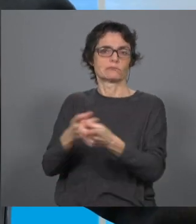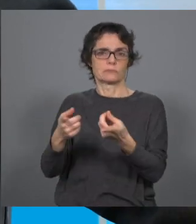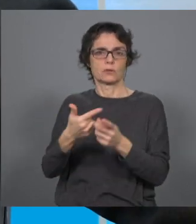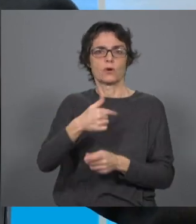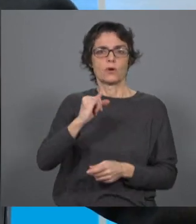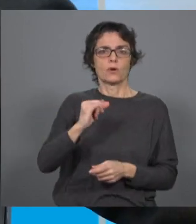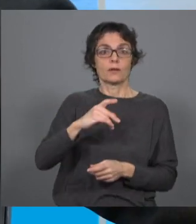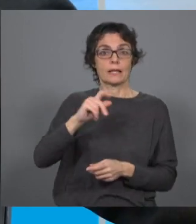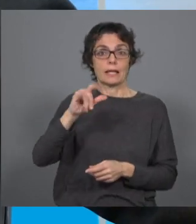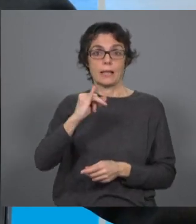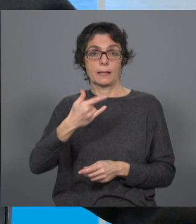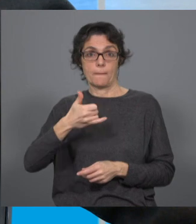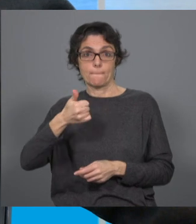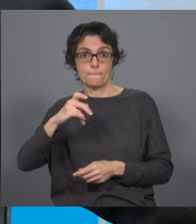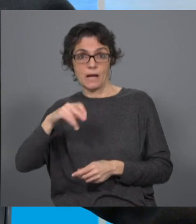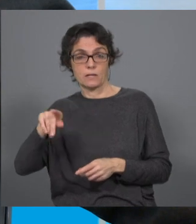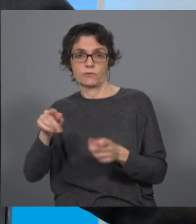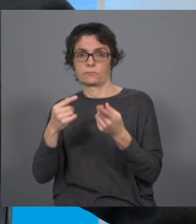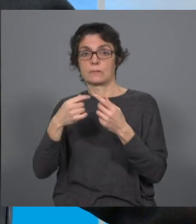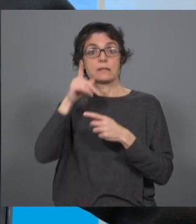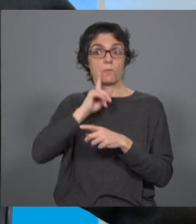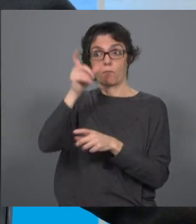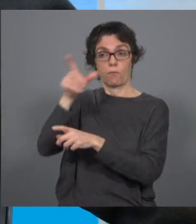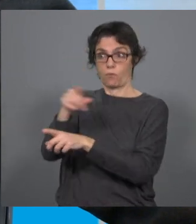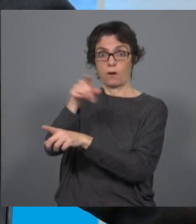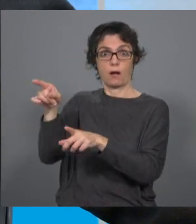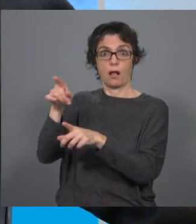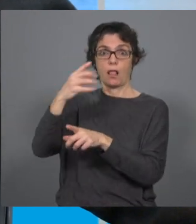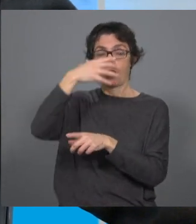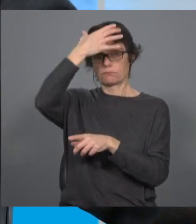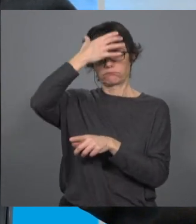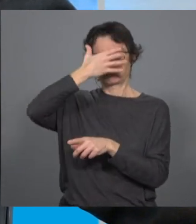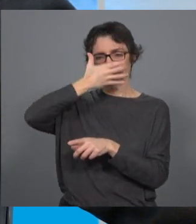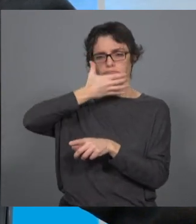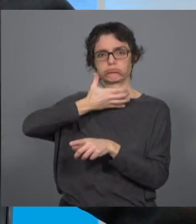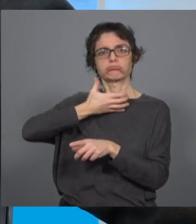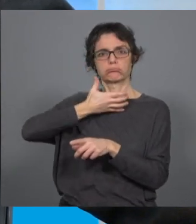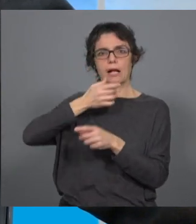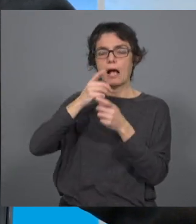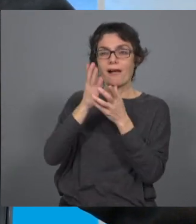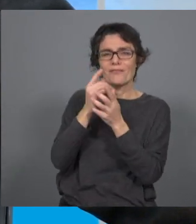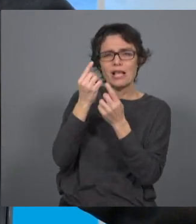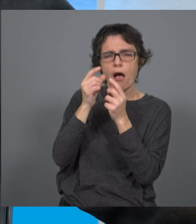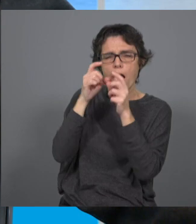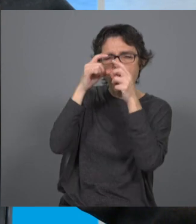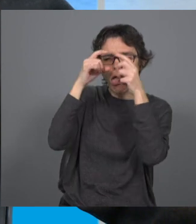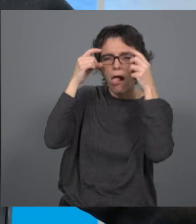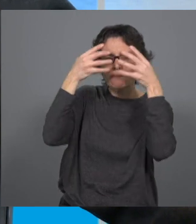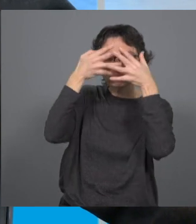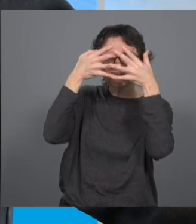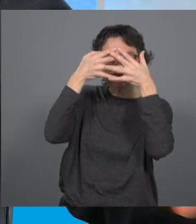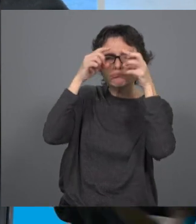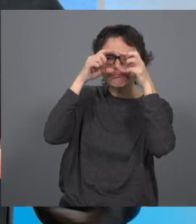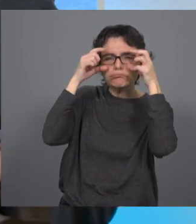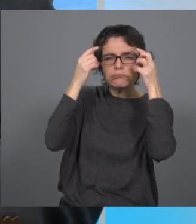as mulheres usam a cara toda coberta. Toda coberta. Às vezes só se vê mesmo os olhos, e noutros casos nem os olhos